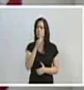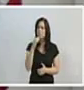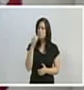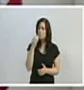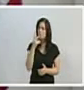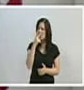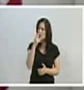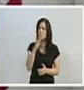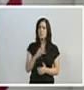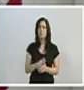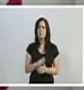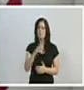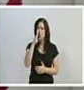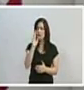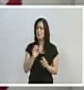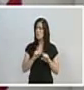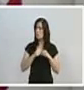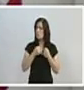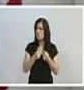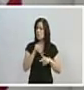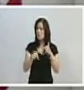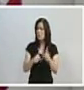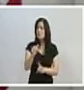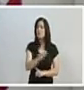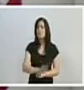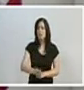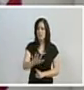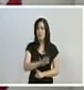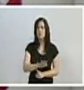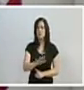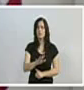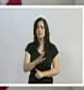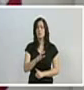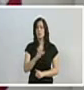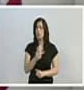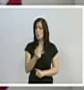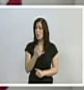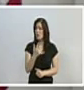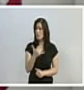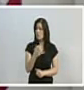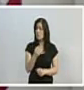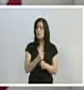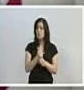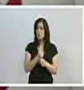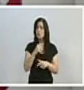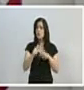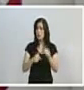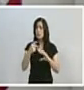área que eu tenho trabalhado com mais afinco nestes quase 20 anos de Câmara de Vereadores,